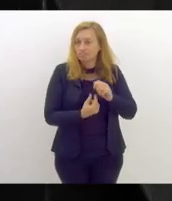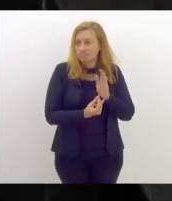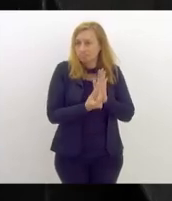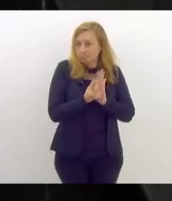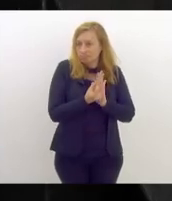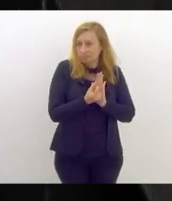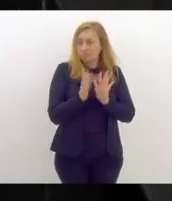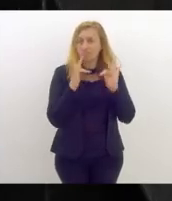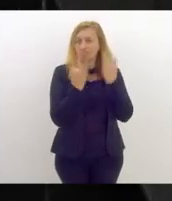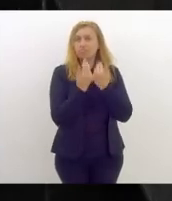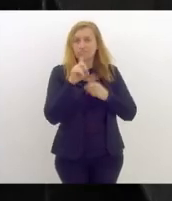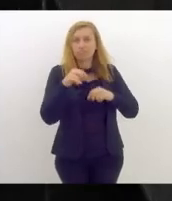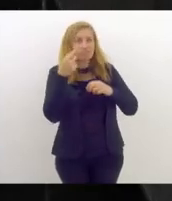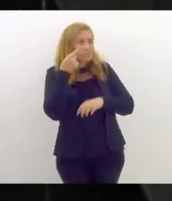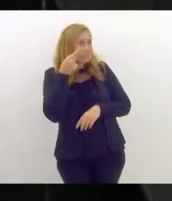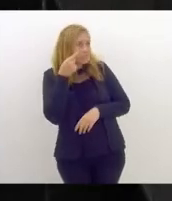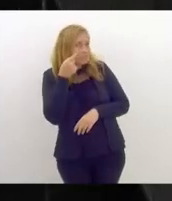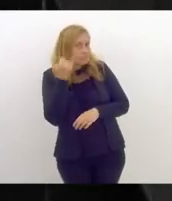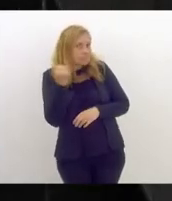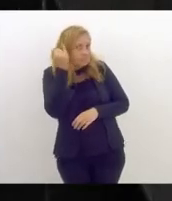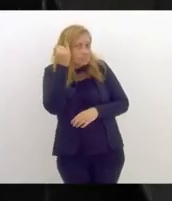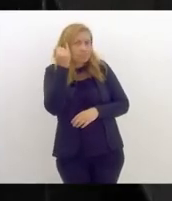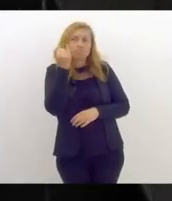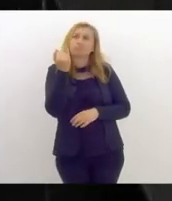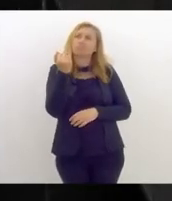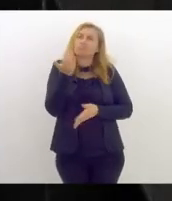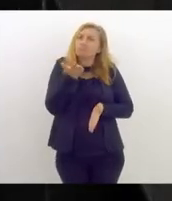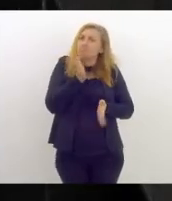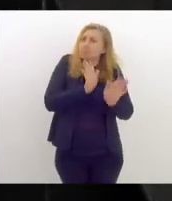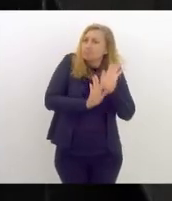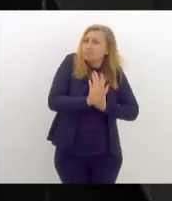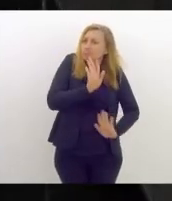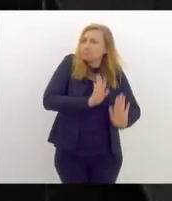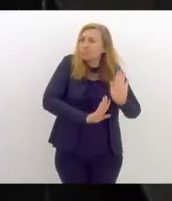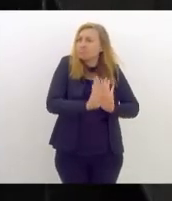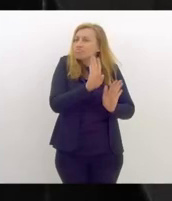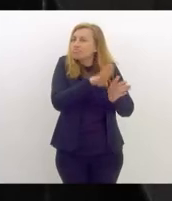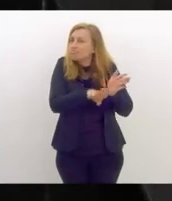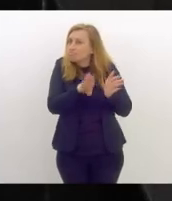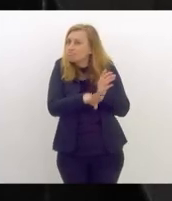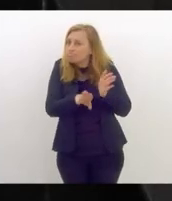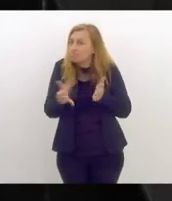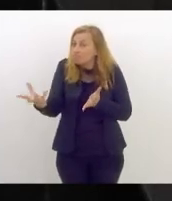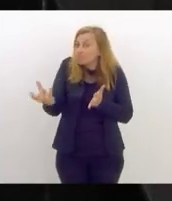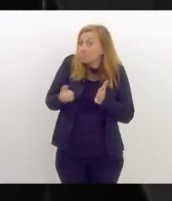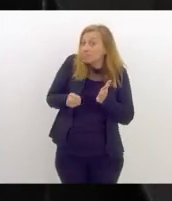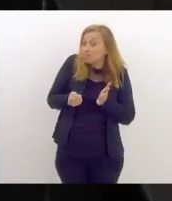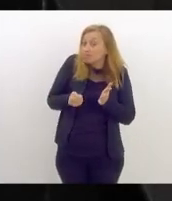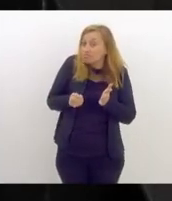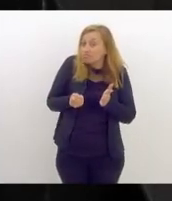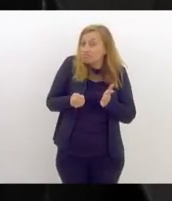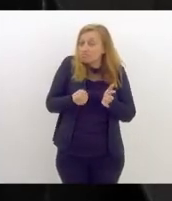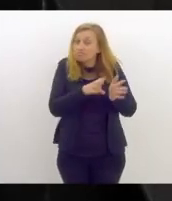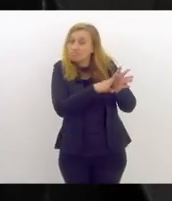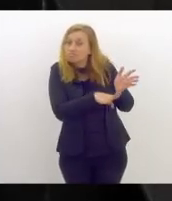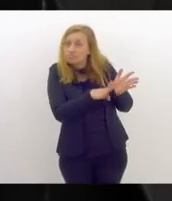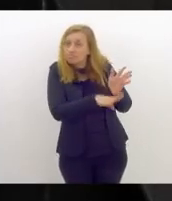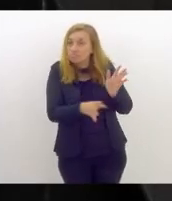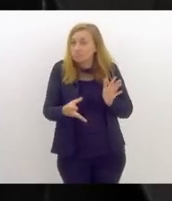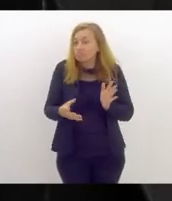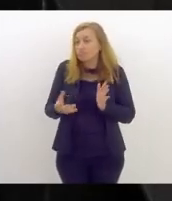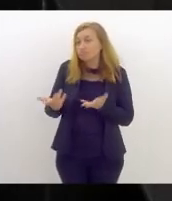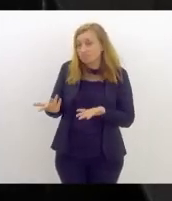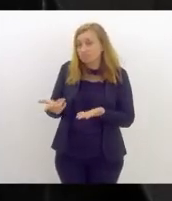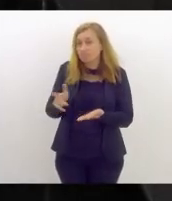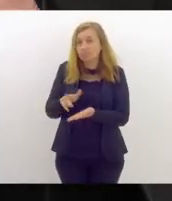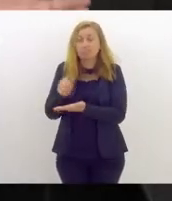observar né cuidados né com o que se gasta e com que se recebe né com despesas e receitas